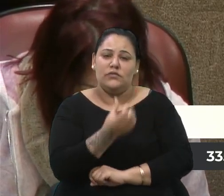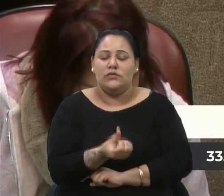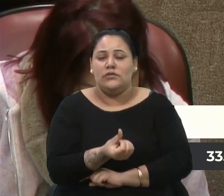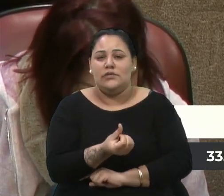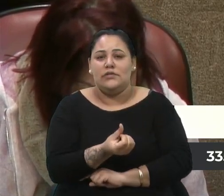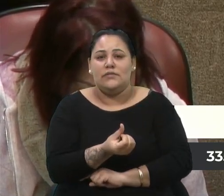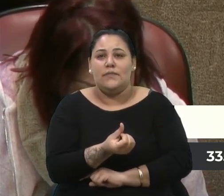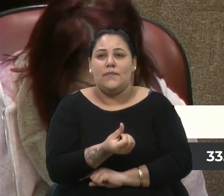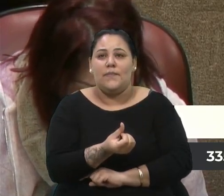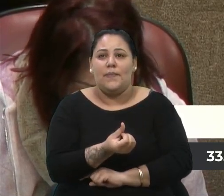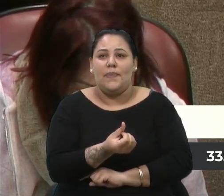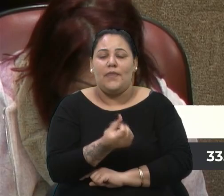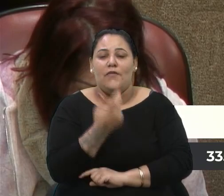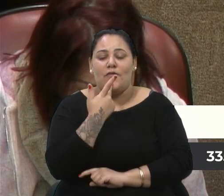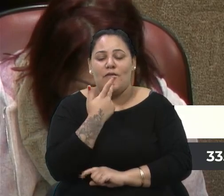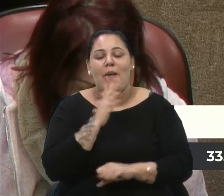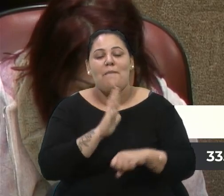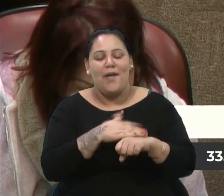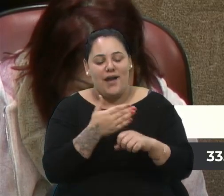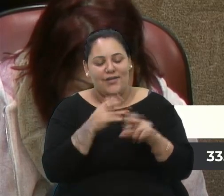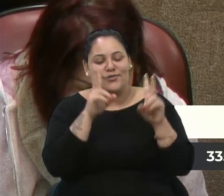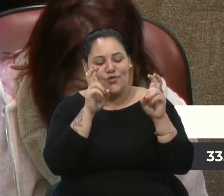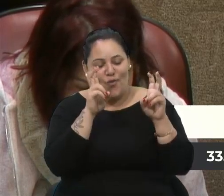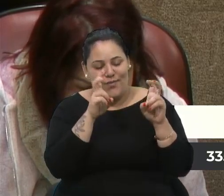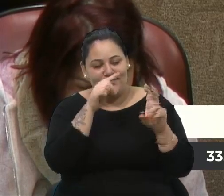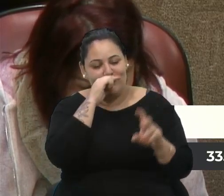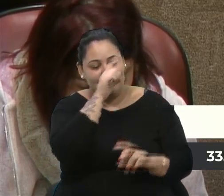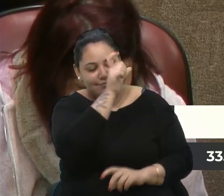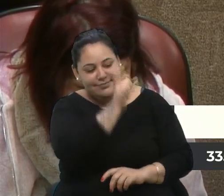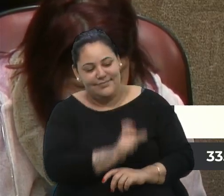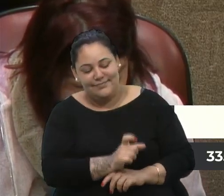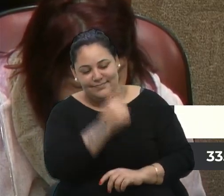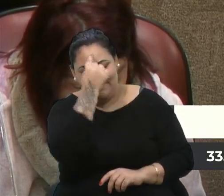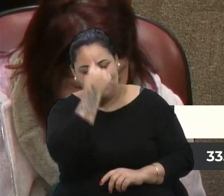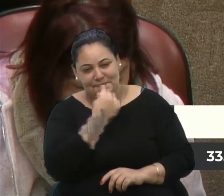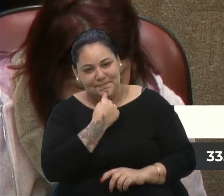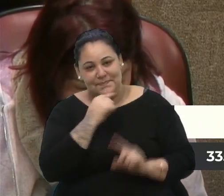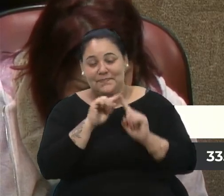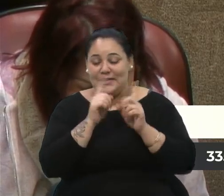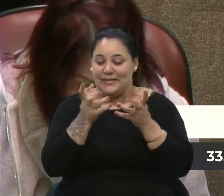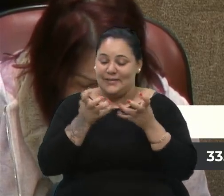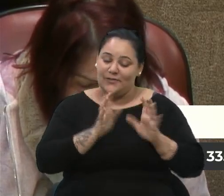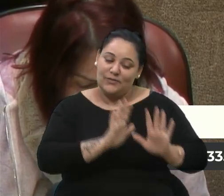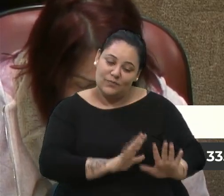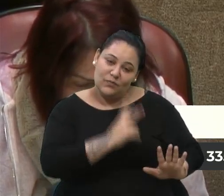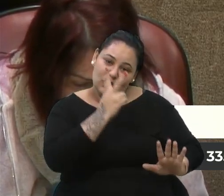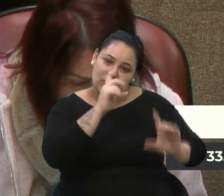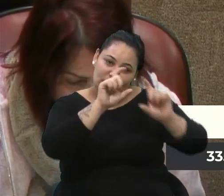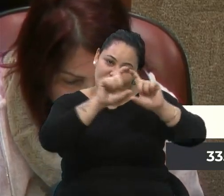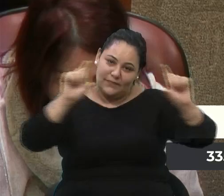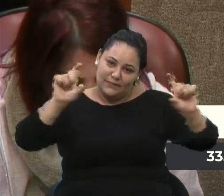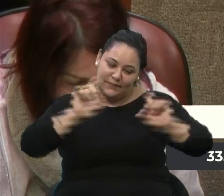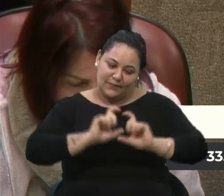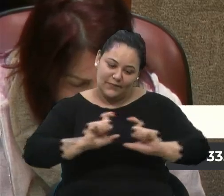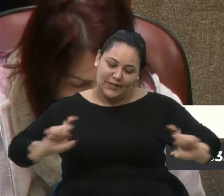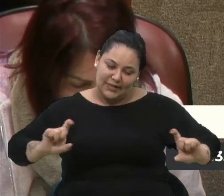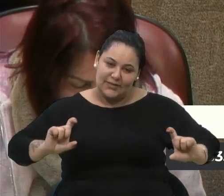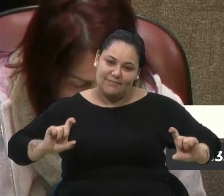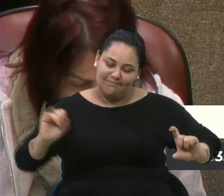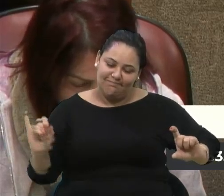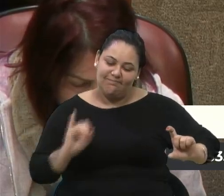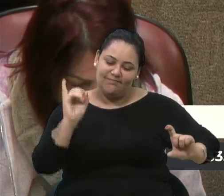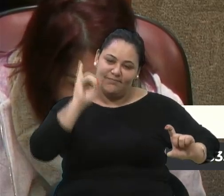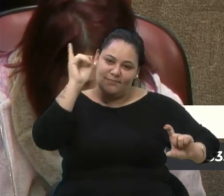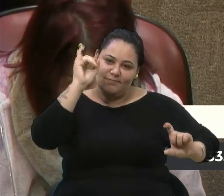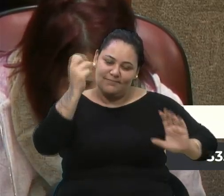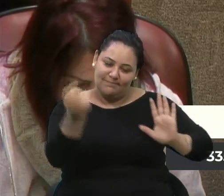eu falarei mais sobre o Sartori, mas eu quero deixar aqui ao menos 2 frases emblemáticas do Sartori, porque